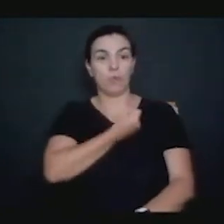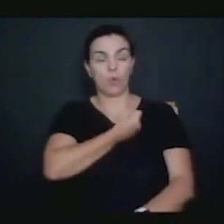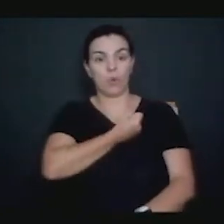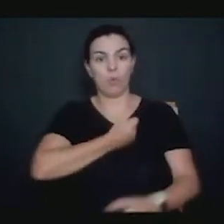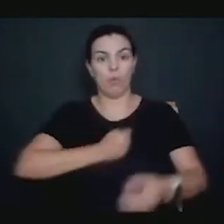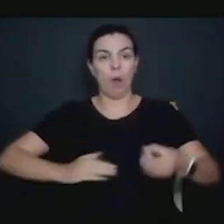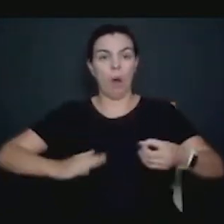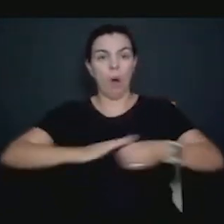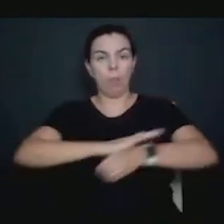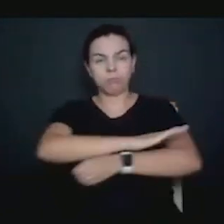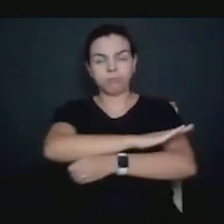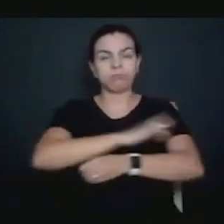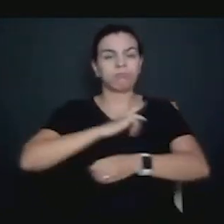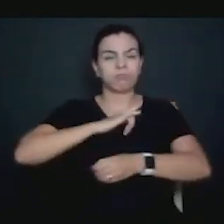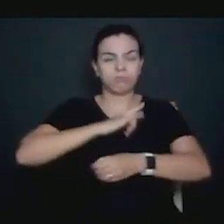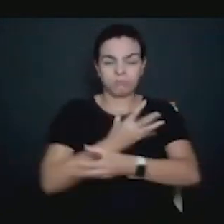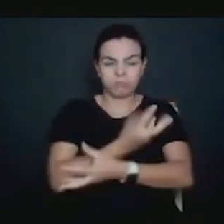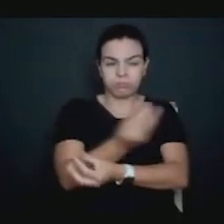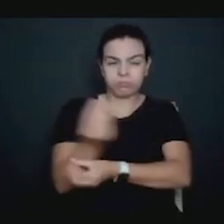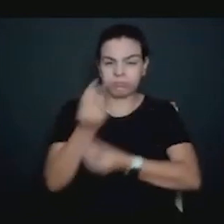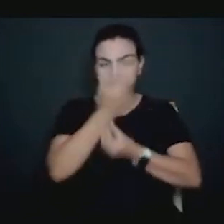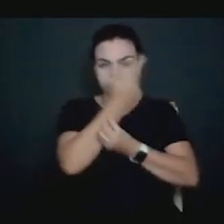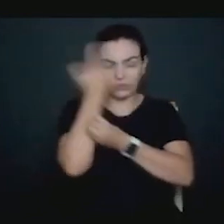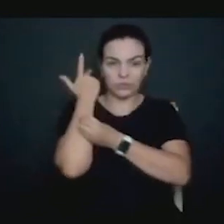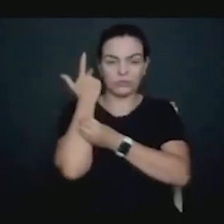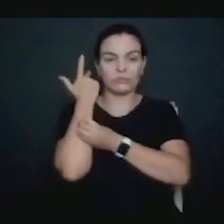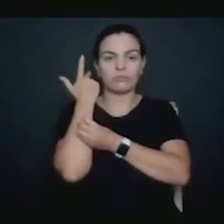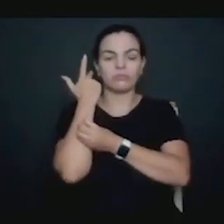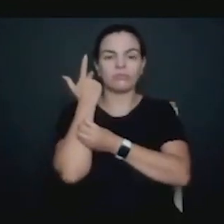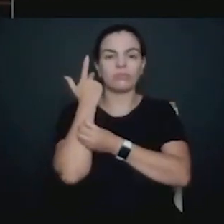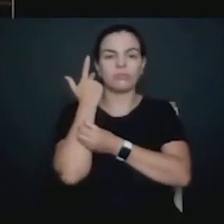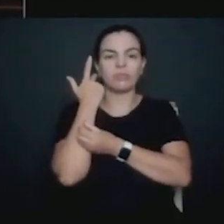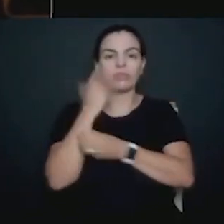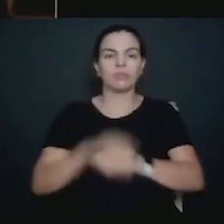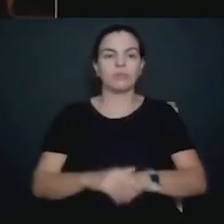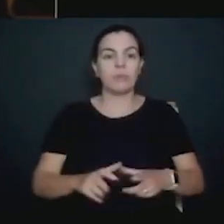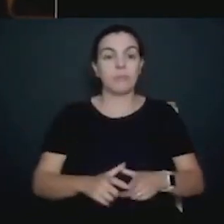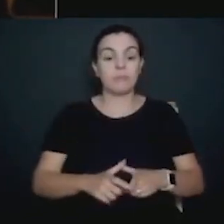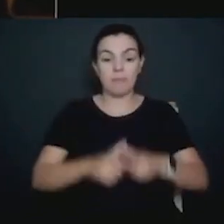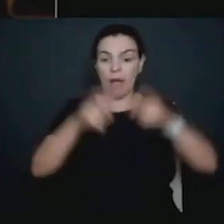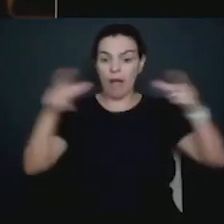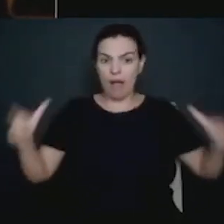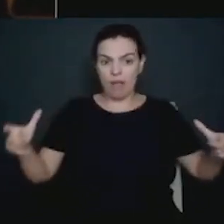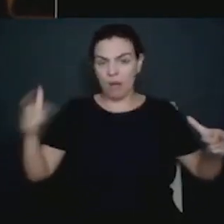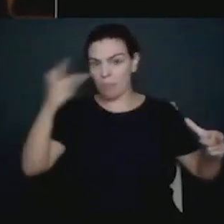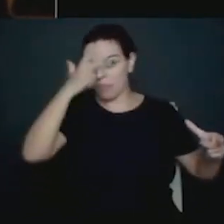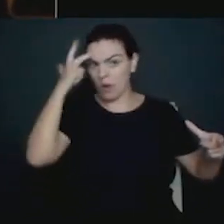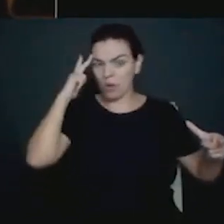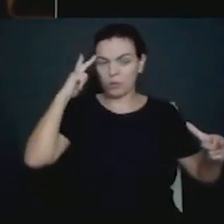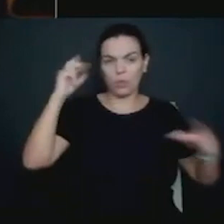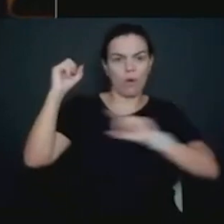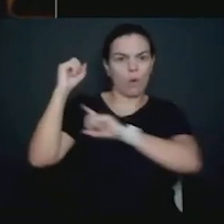em um funeral foi o maior encontro único de chefes de estado na história superando o